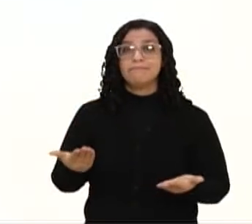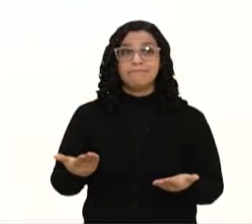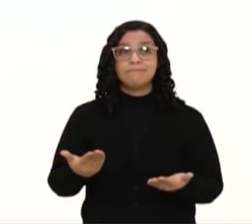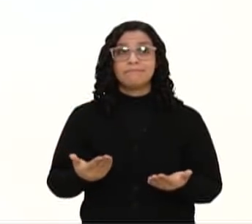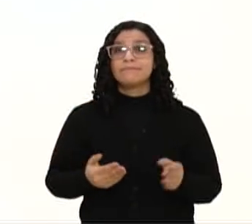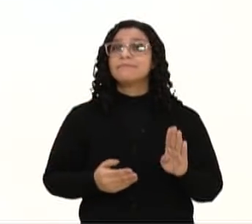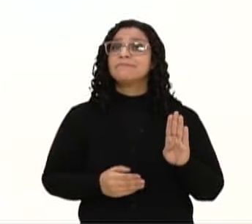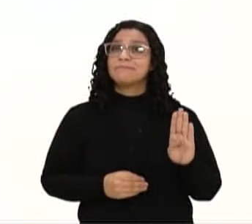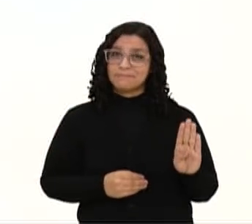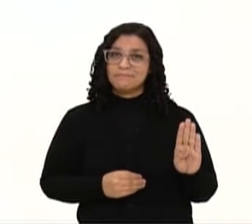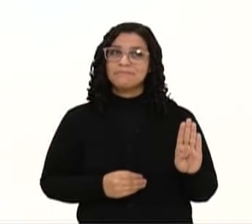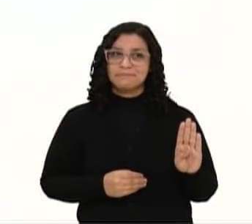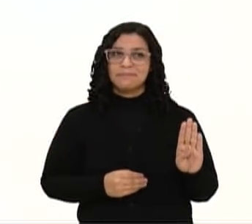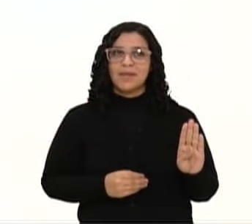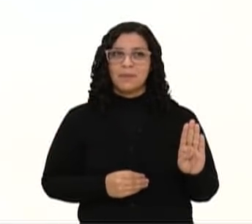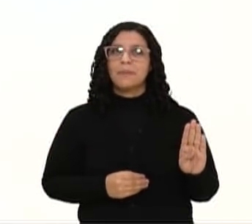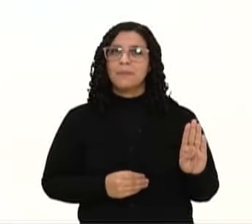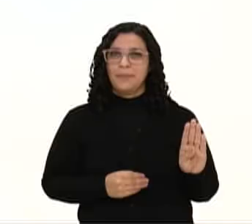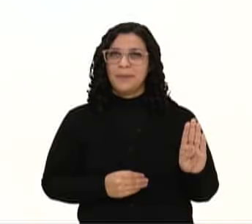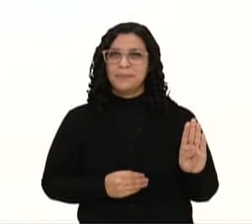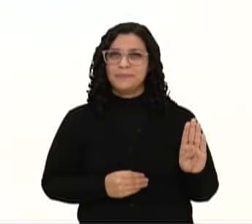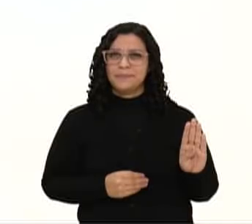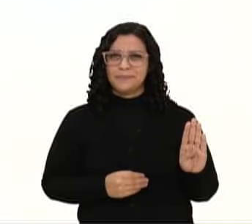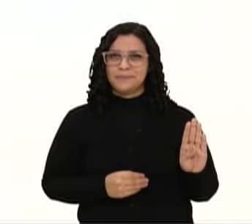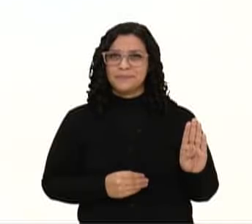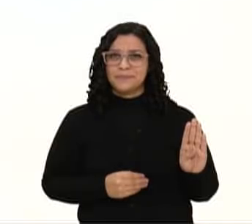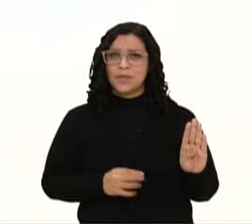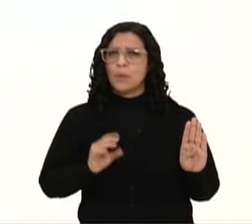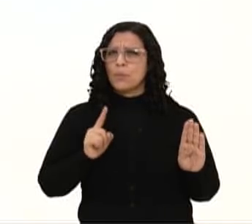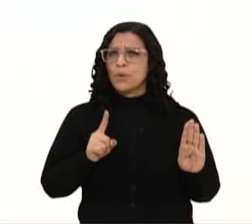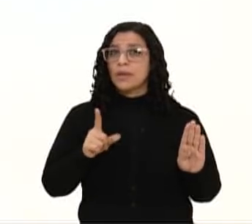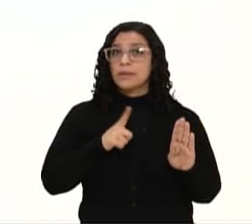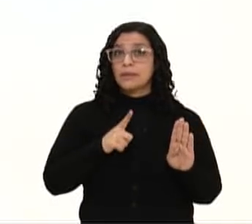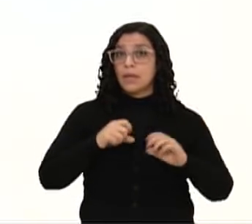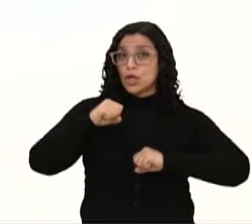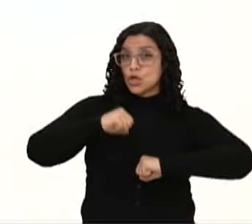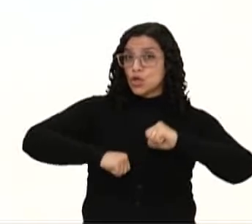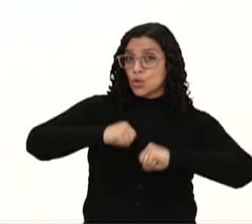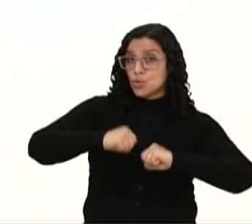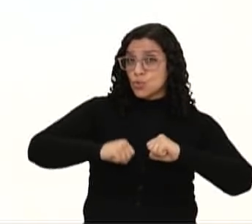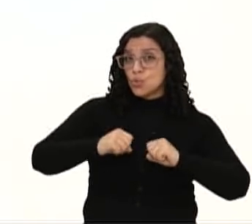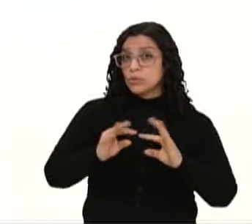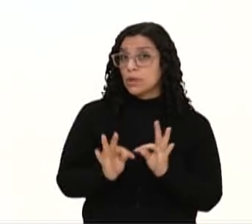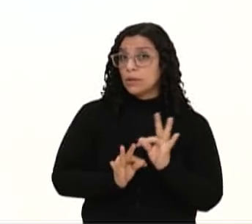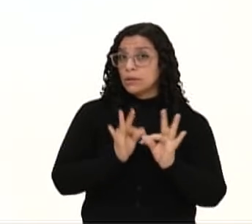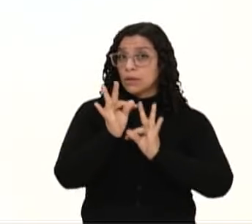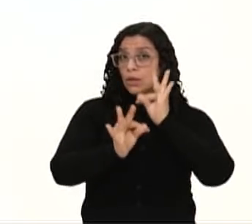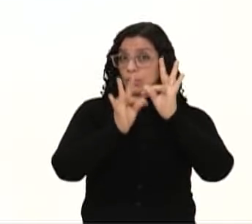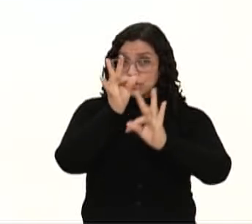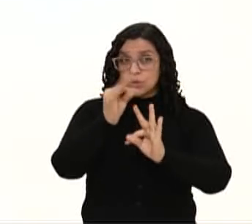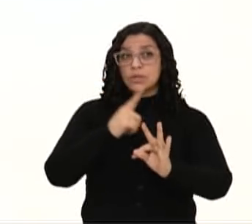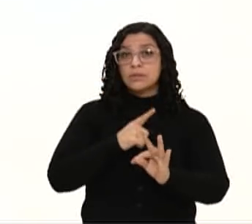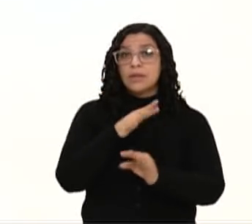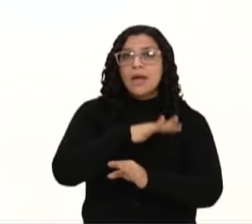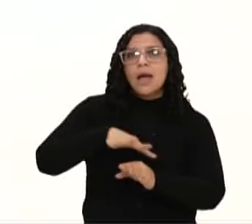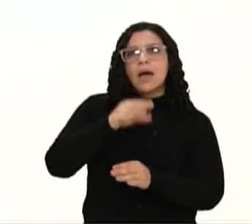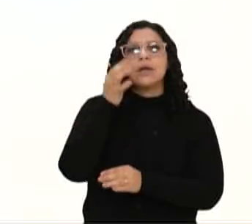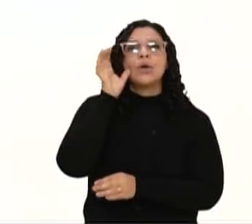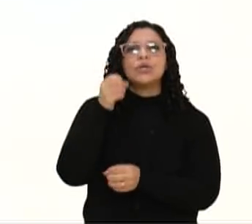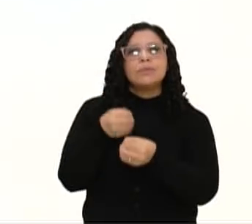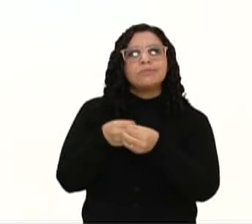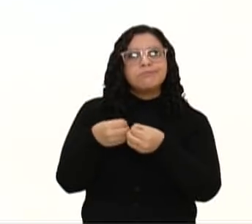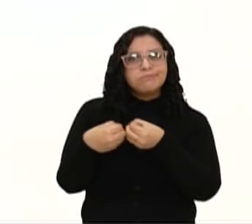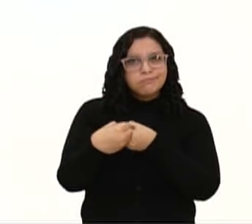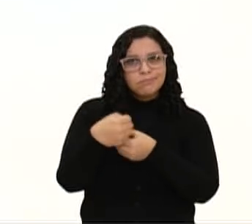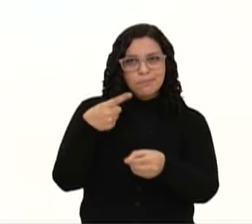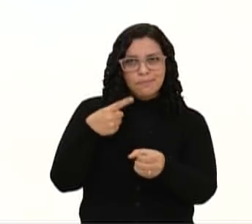então das alternativas que a gente tinha ali, o que podemos afirmar? Aglomeração de indústrias de alta tecnologia na região metropolitana